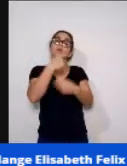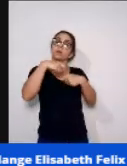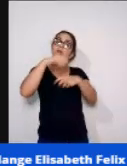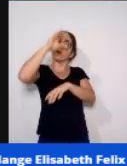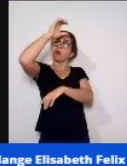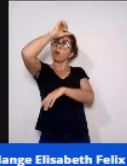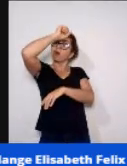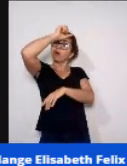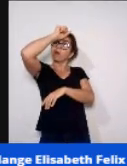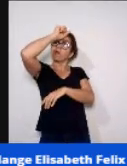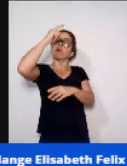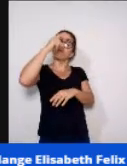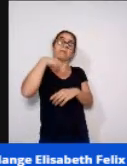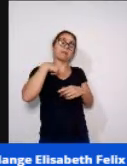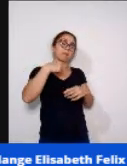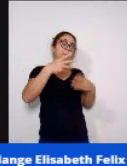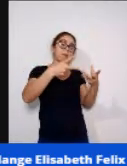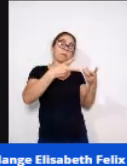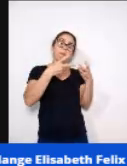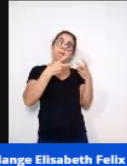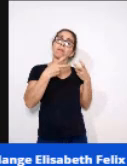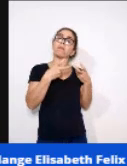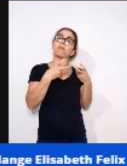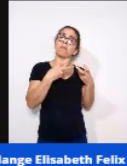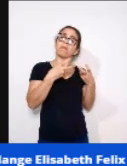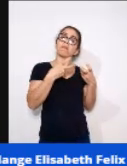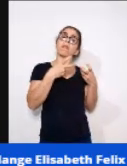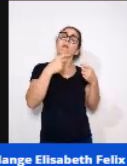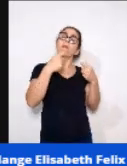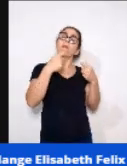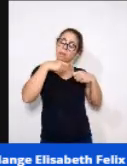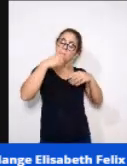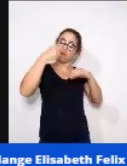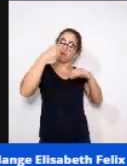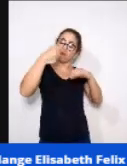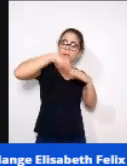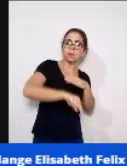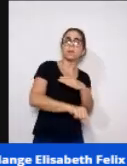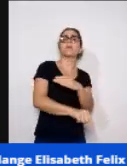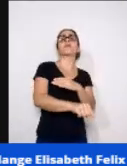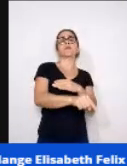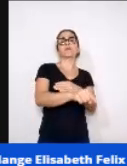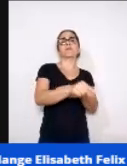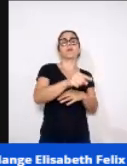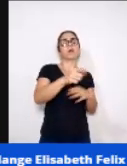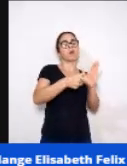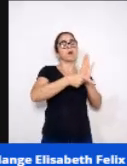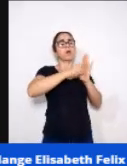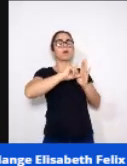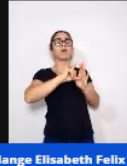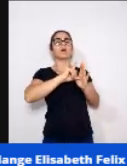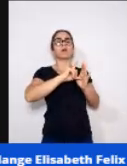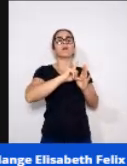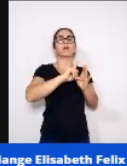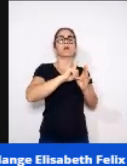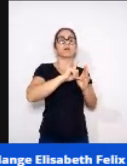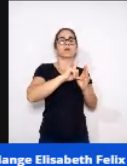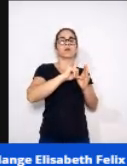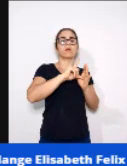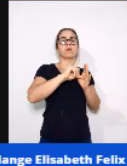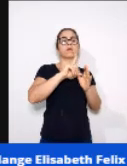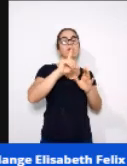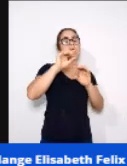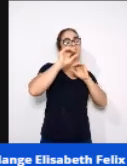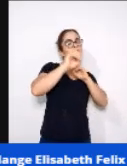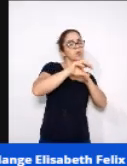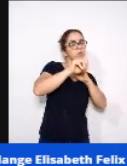percebi que eu preciso aprofundar esses conceitos com eles antes que eu dê entrada exatamente naquilo